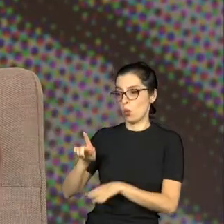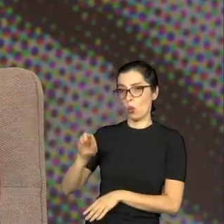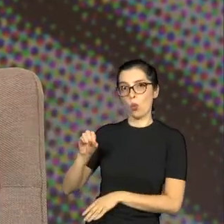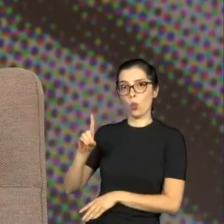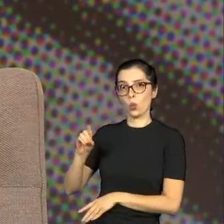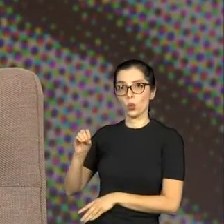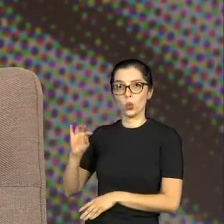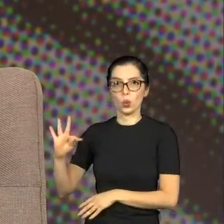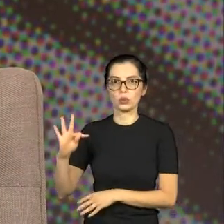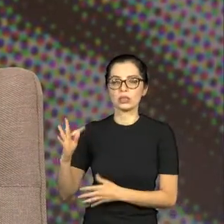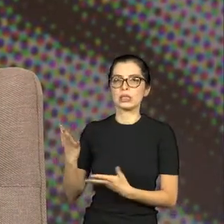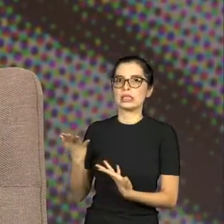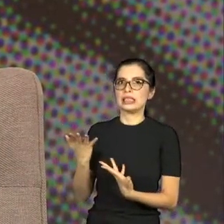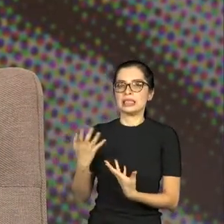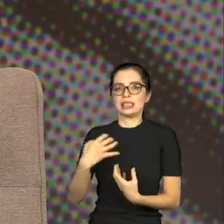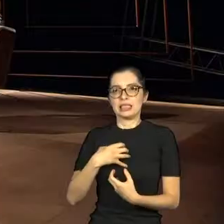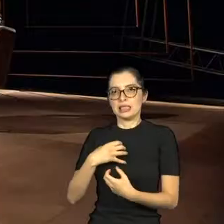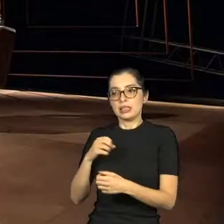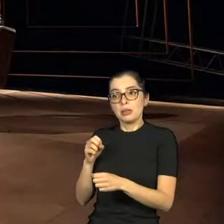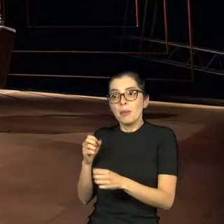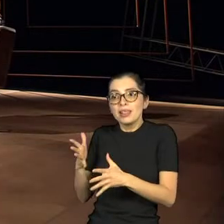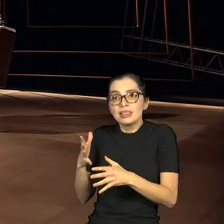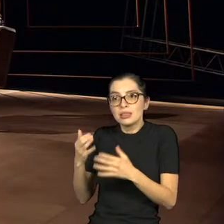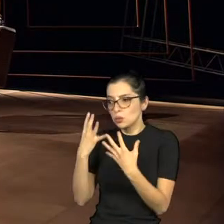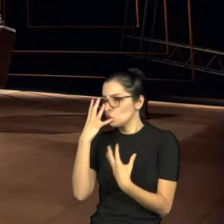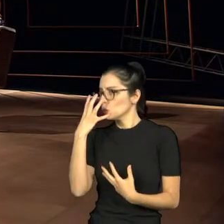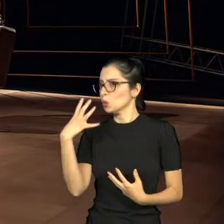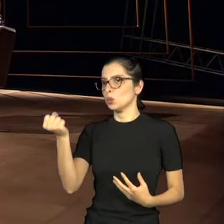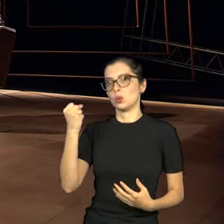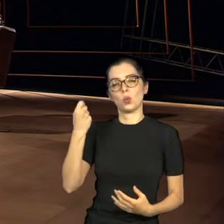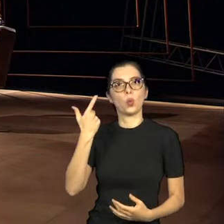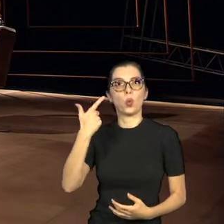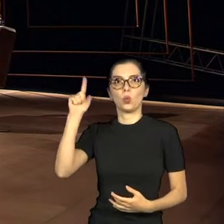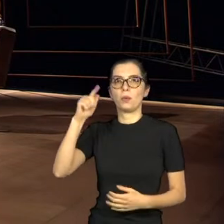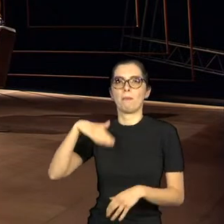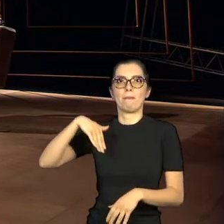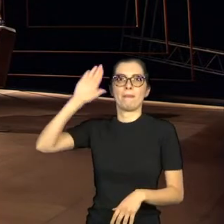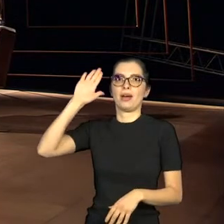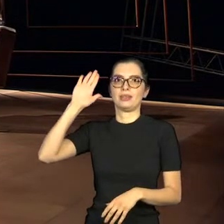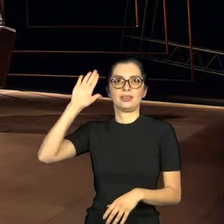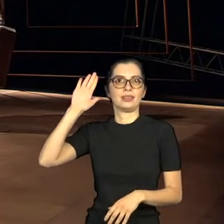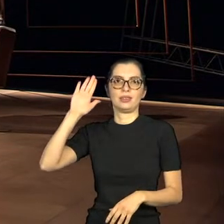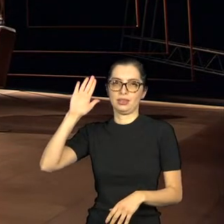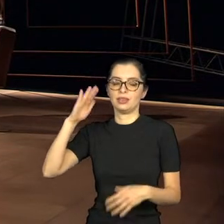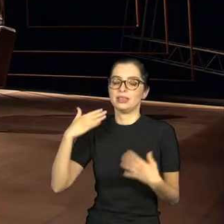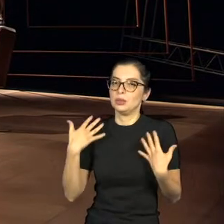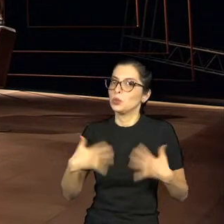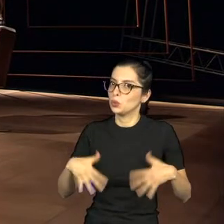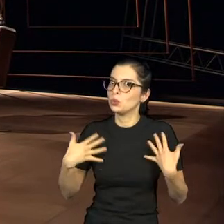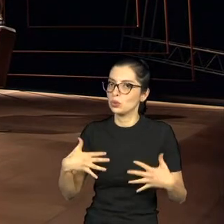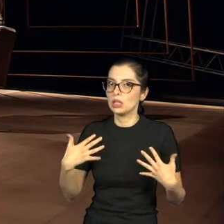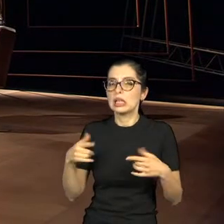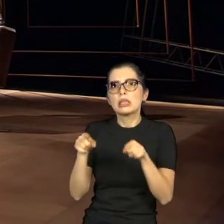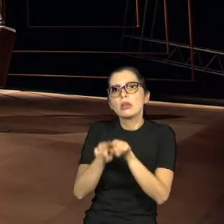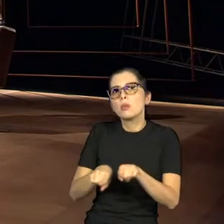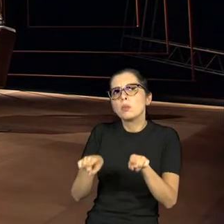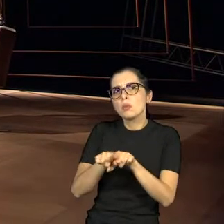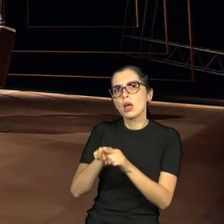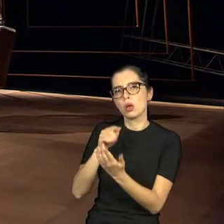uma loucura da minha cabeça, eu lia de novo, a gente tinha um grupo de leituras, né? A Arid ia, que a gente li